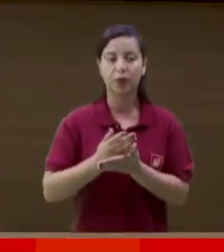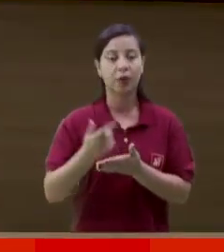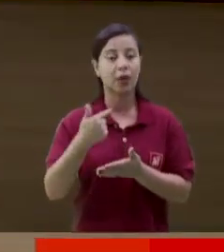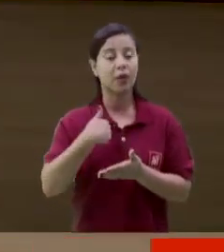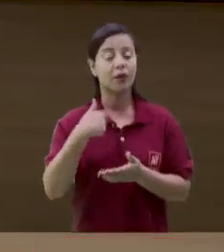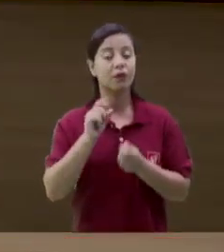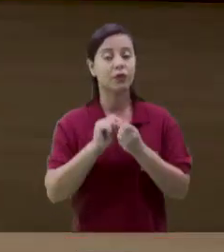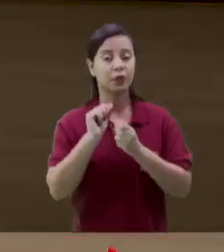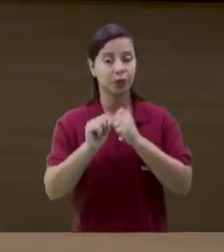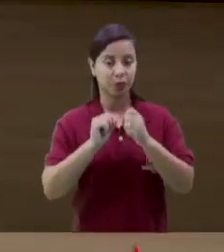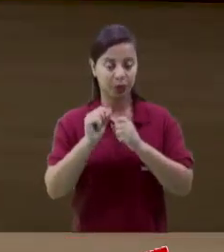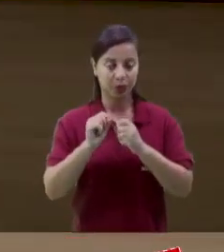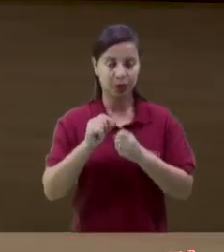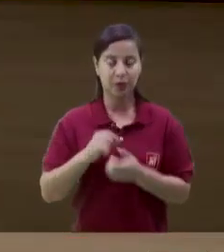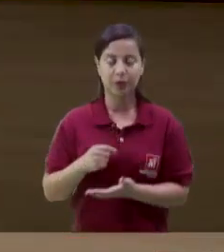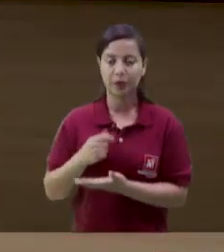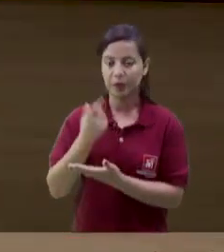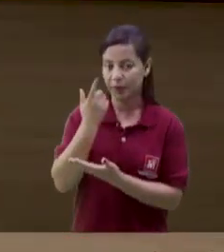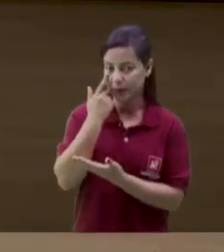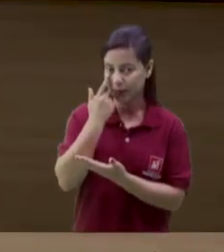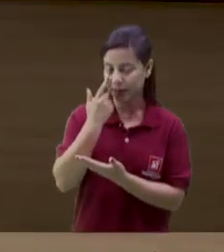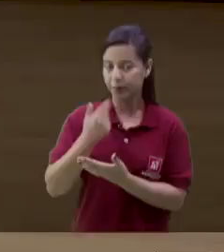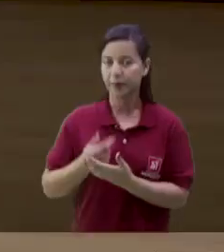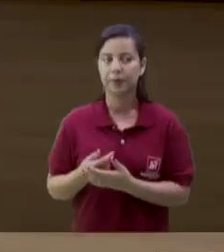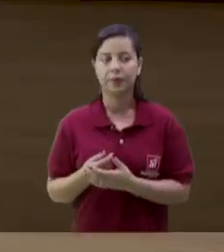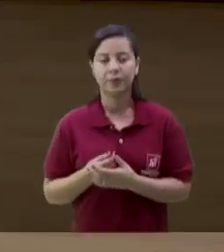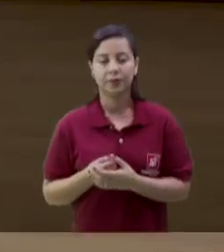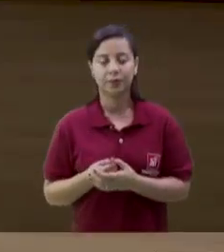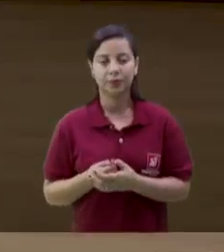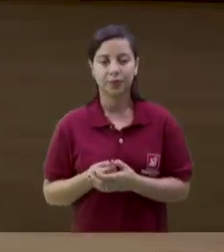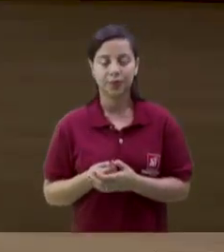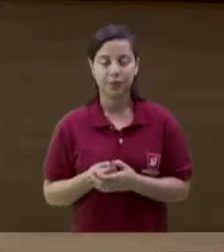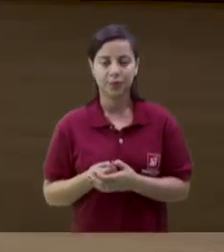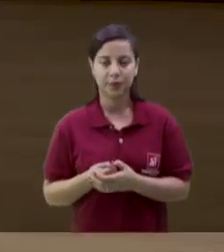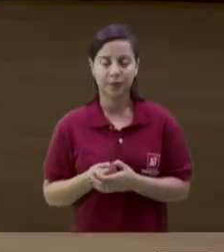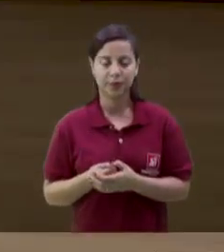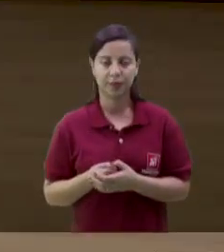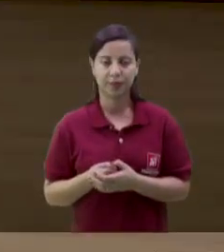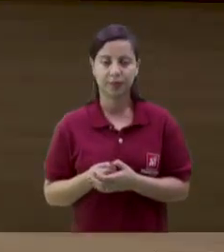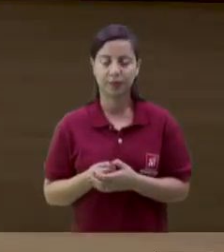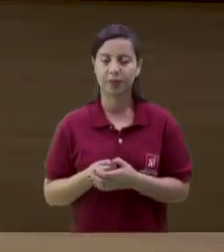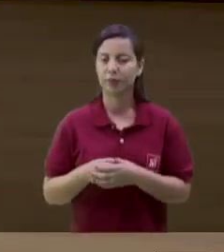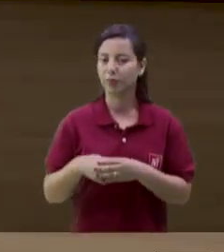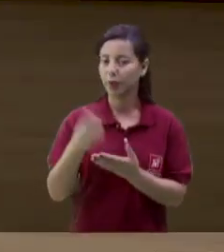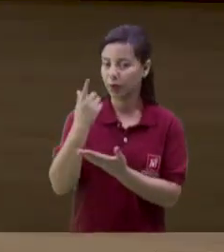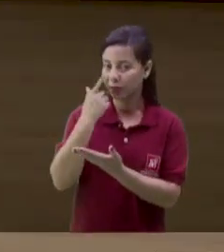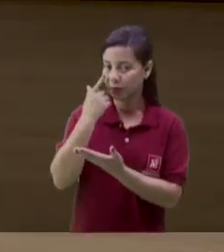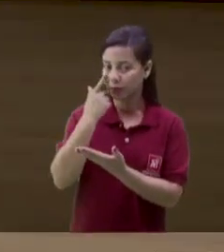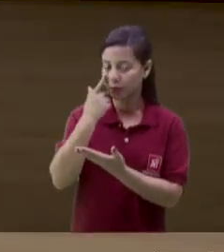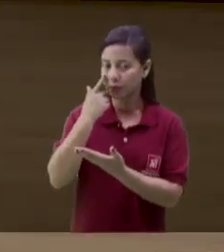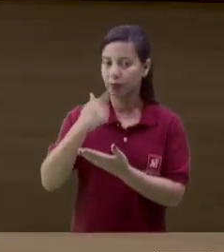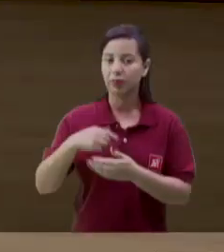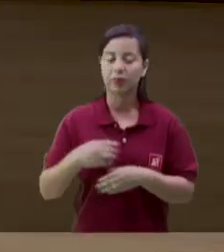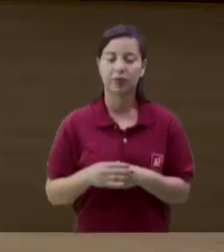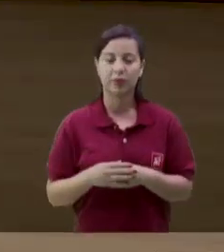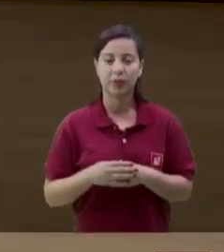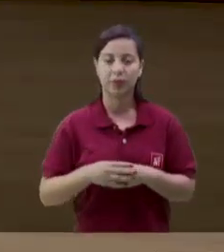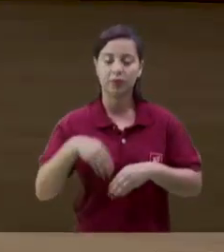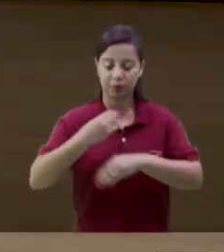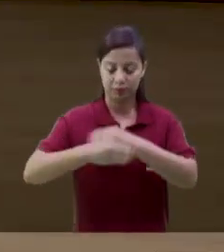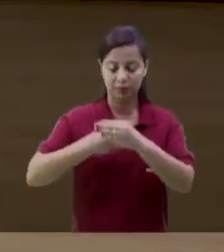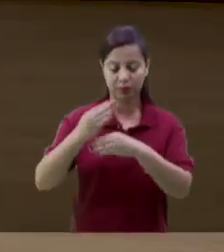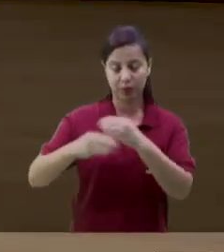vou fixar dessa forma esse objeto e dessa forma eu vou encaminhar a vítima até um